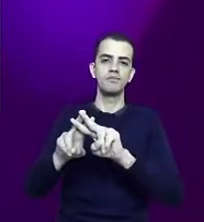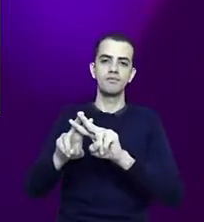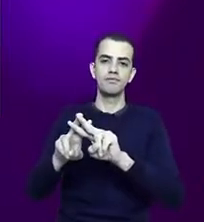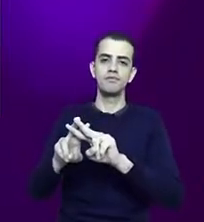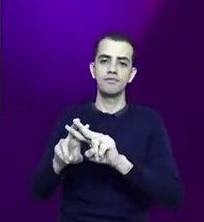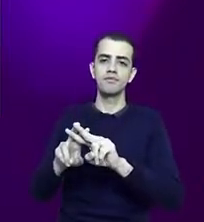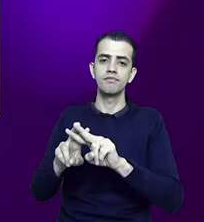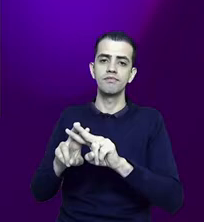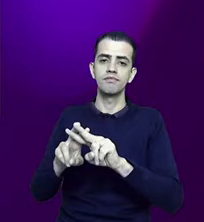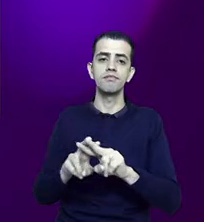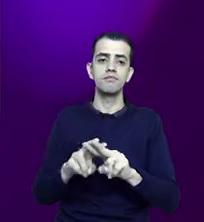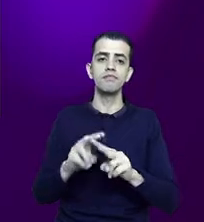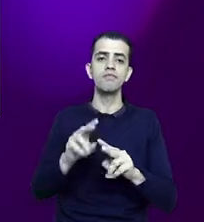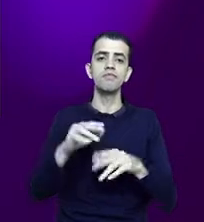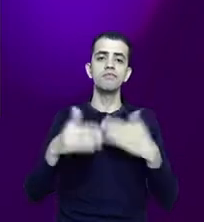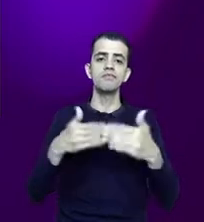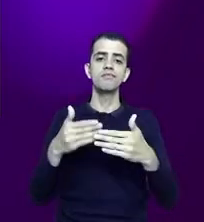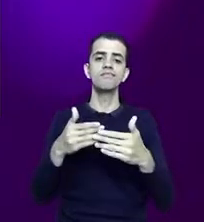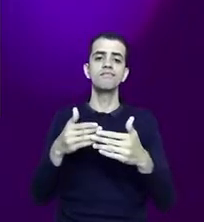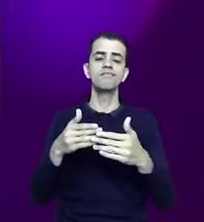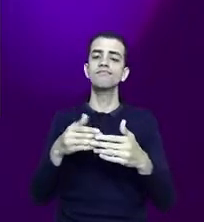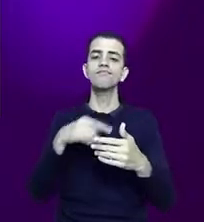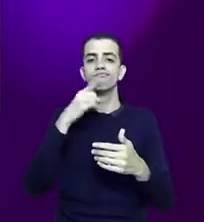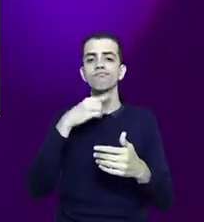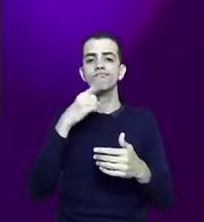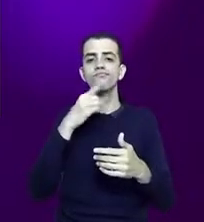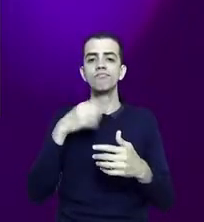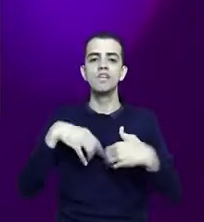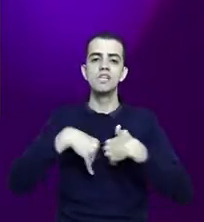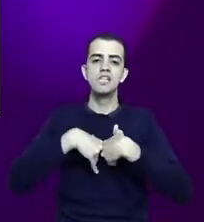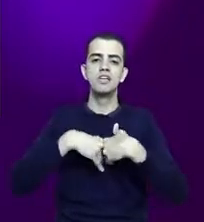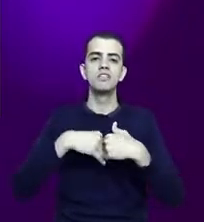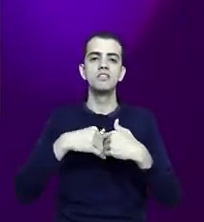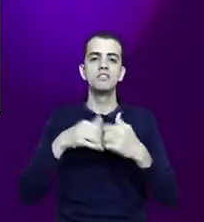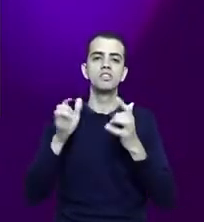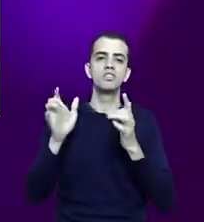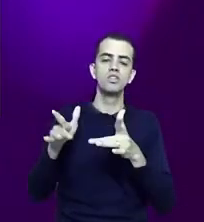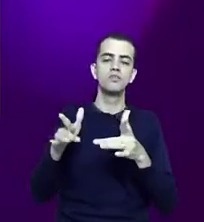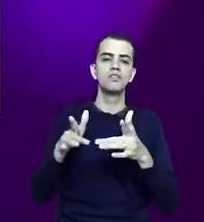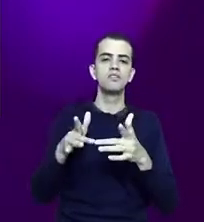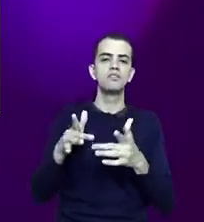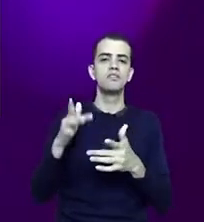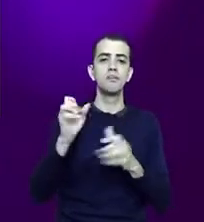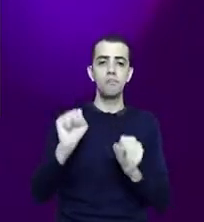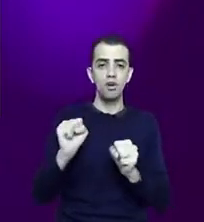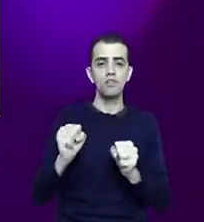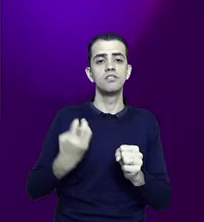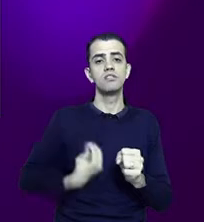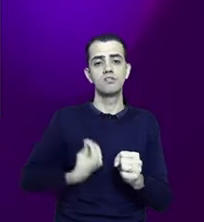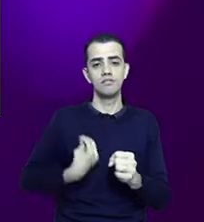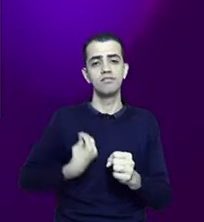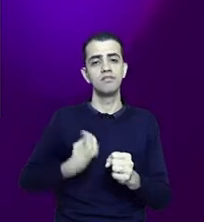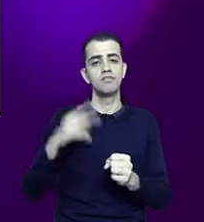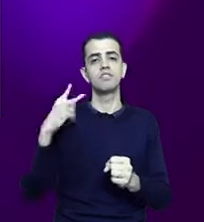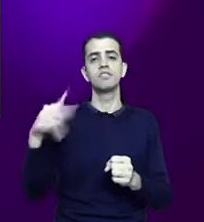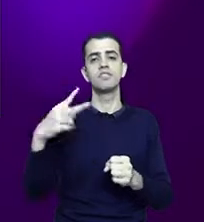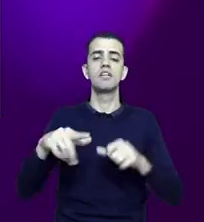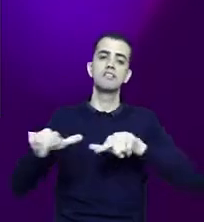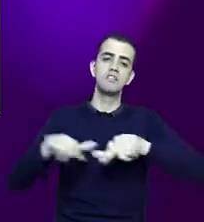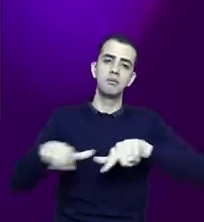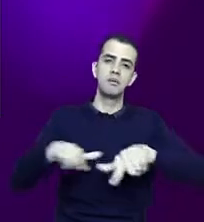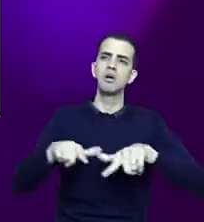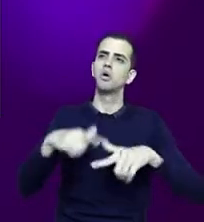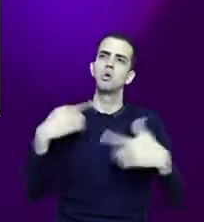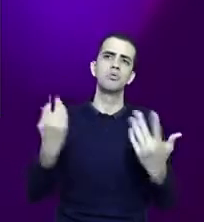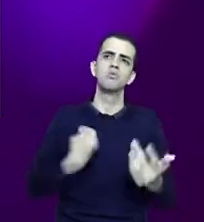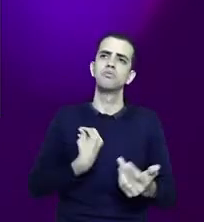viciosa implica em uma deformidade residual que vai impactar em muito a atividade profissional do nosso